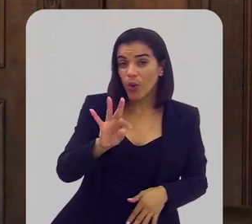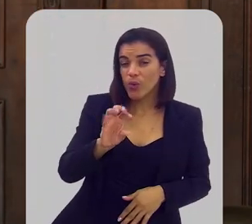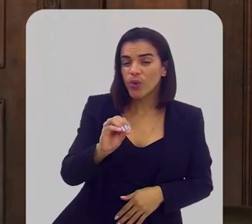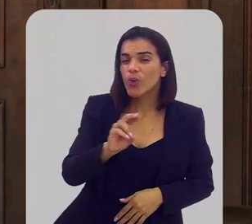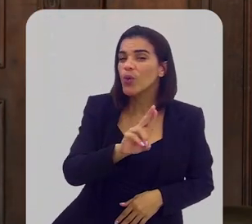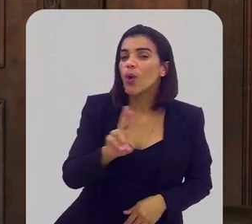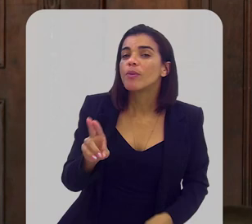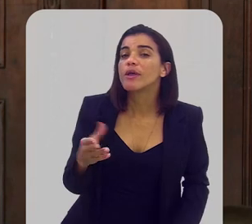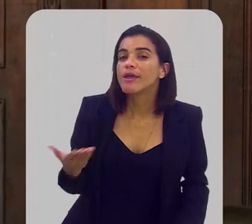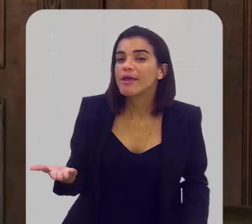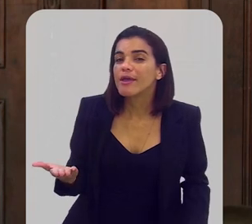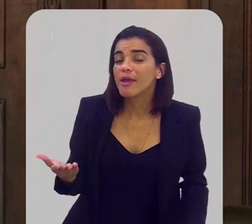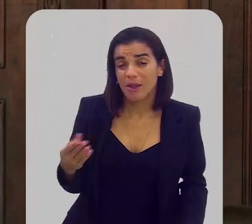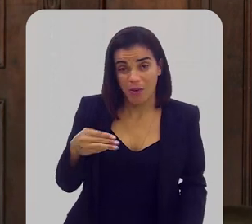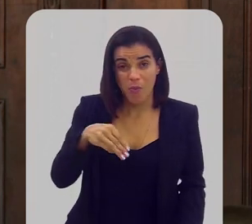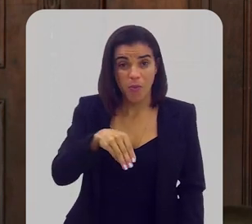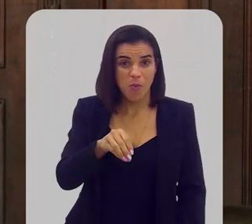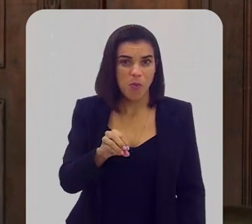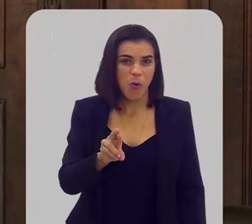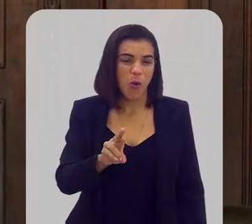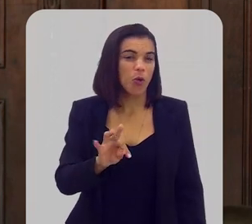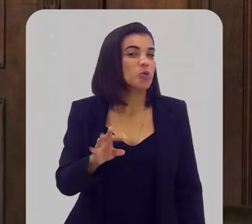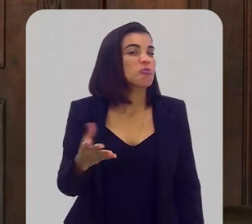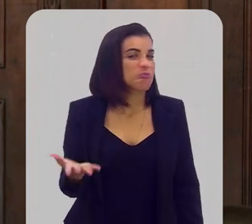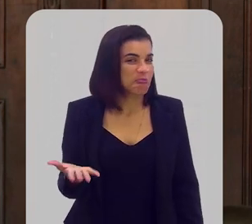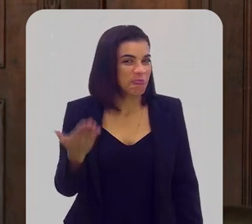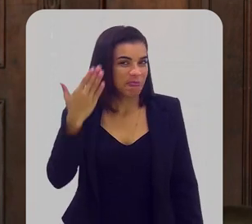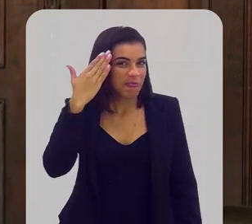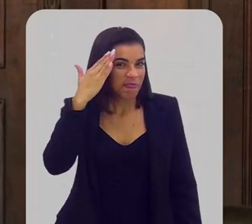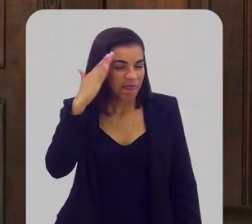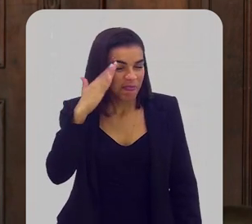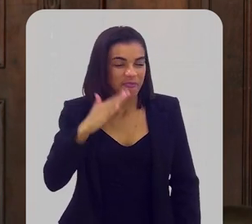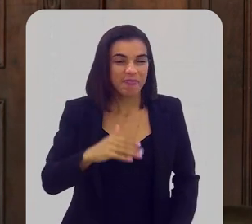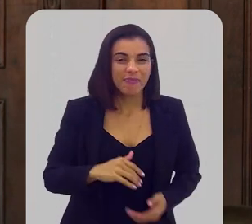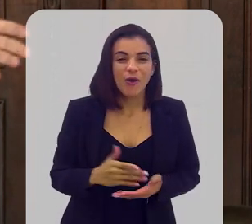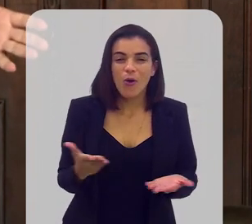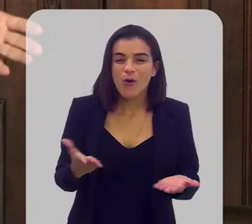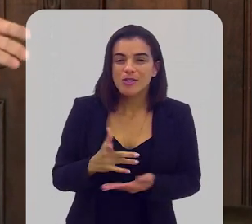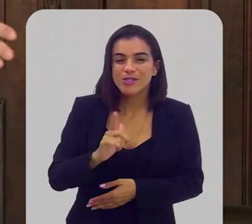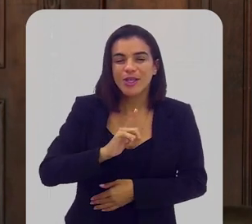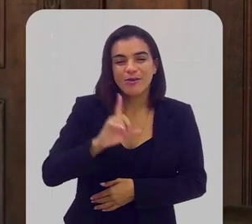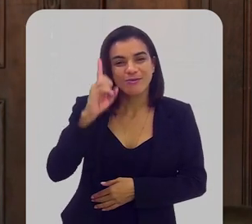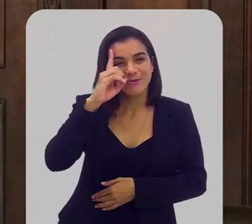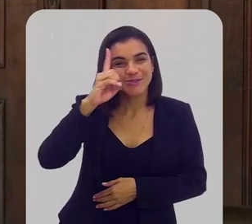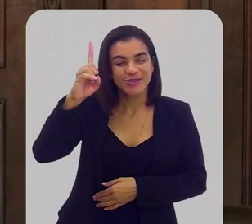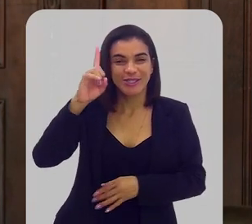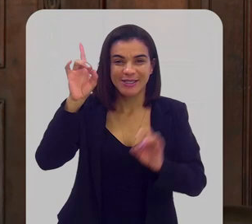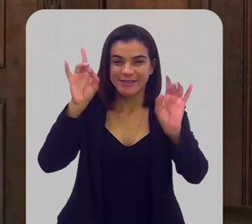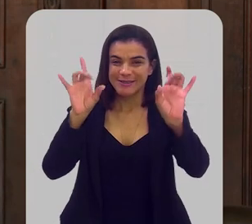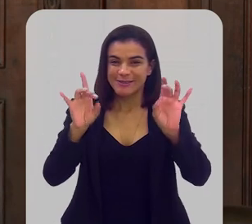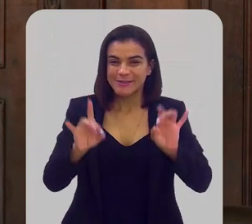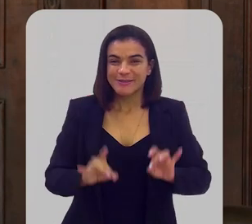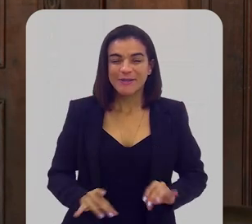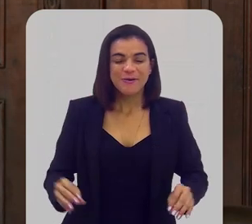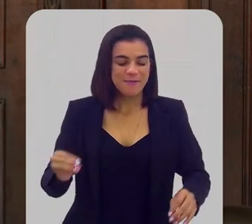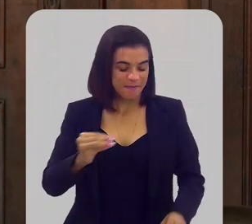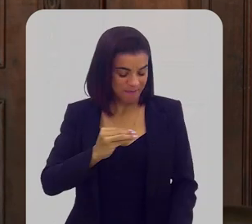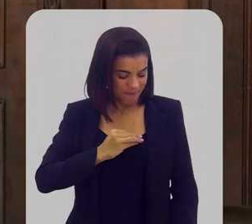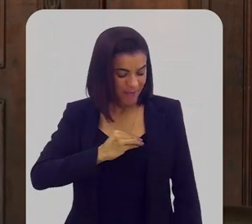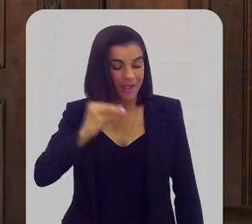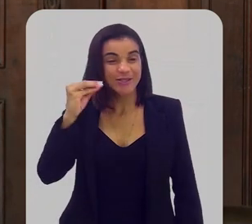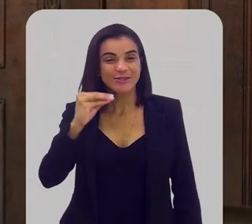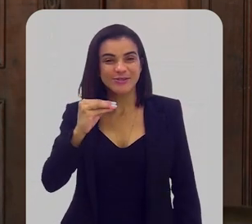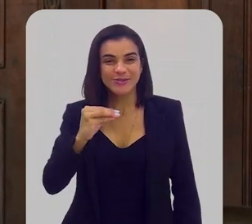a água fica retida. E qual é o nome do mar? Morto. Muito sal. Que você tenha hoje um dia